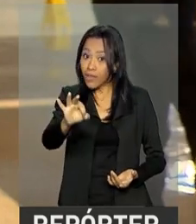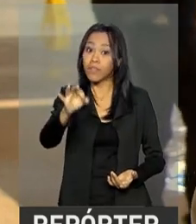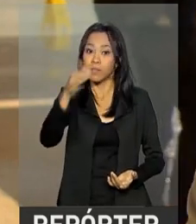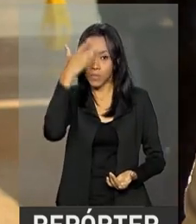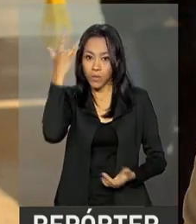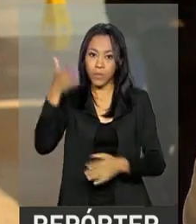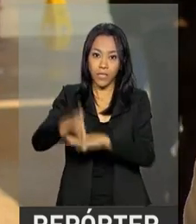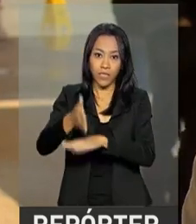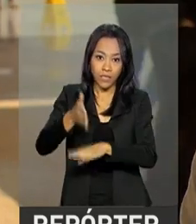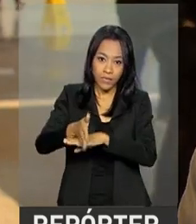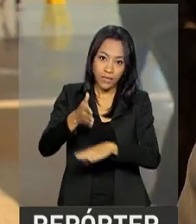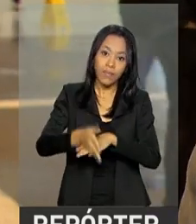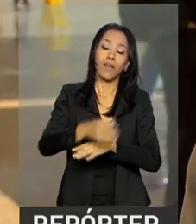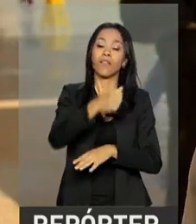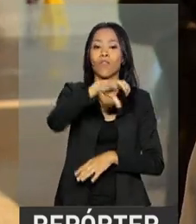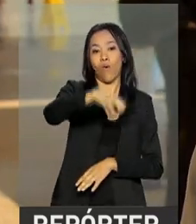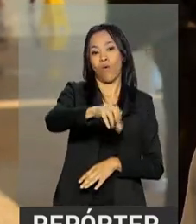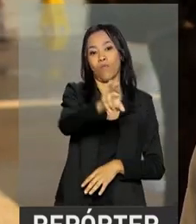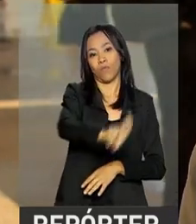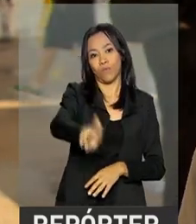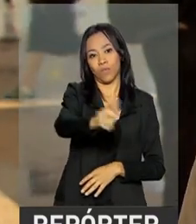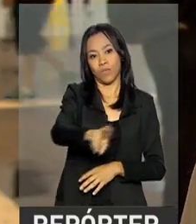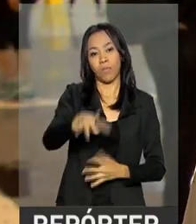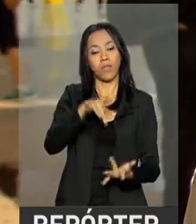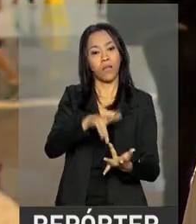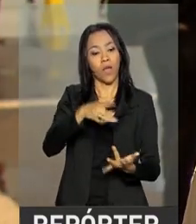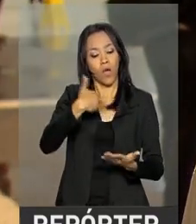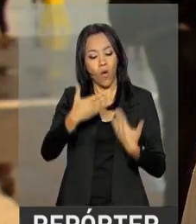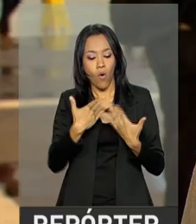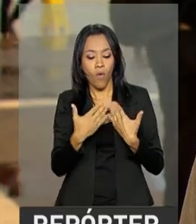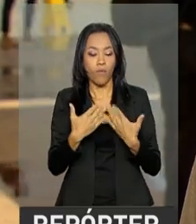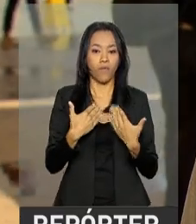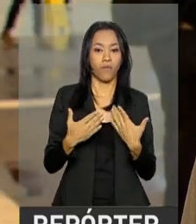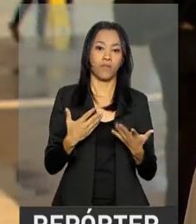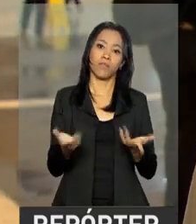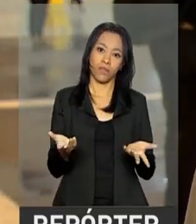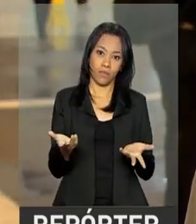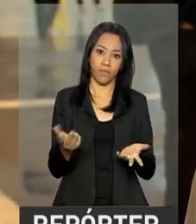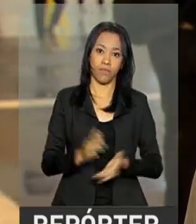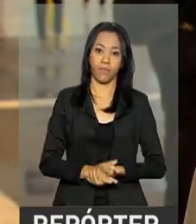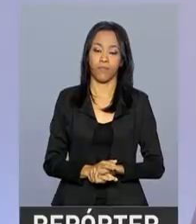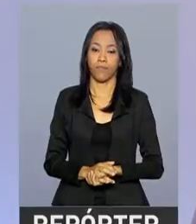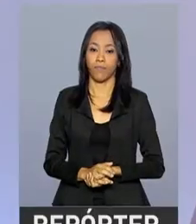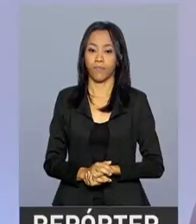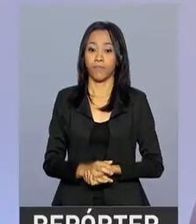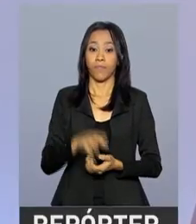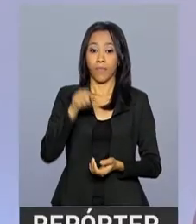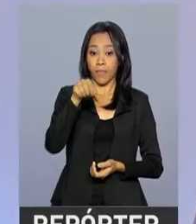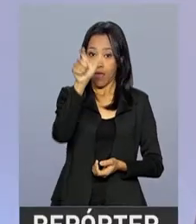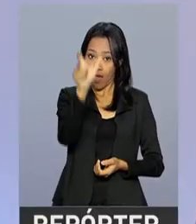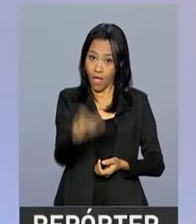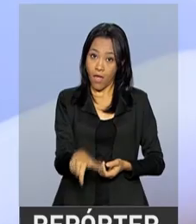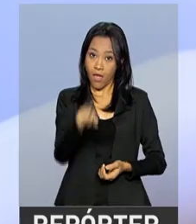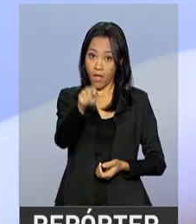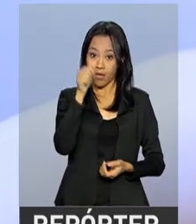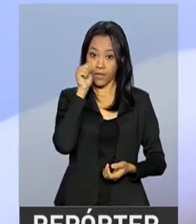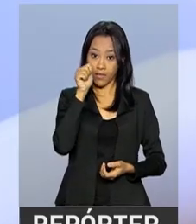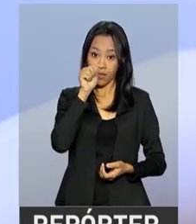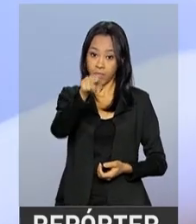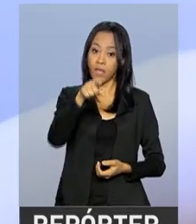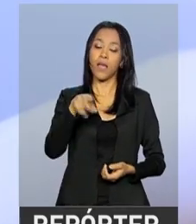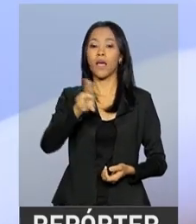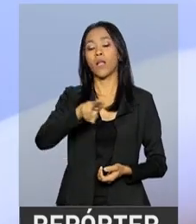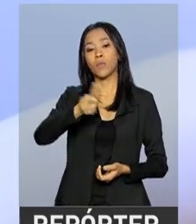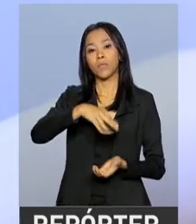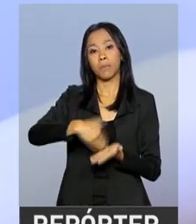para acessar a rede e se comunicar por meio de aplicativos de mensagens este é o caso de bruna além de